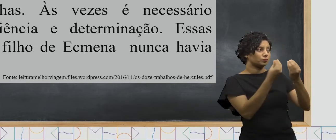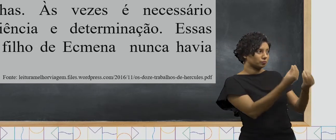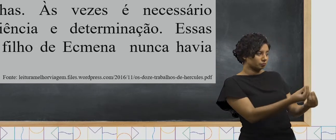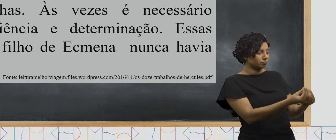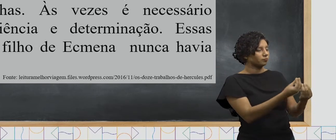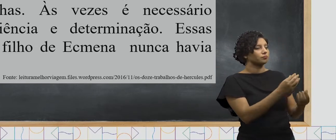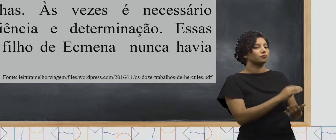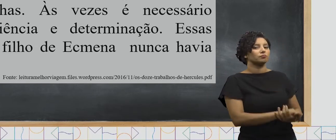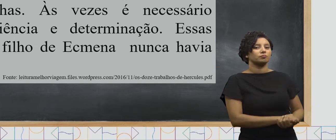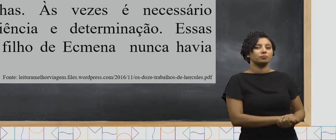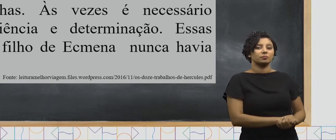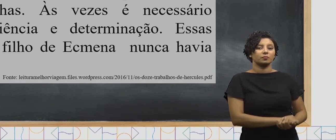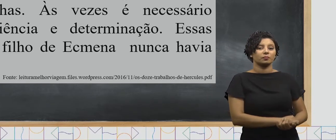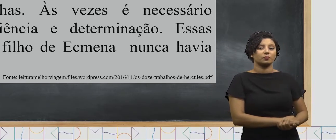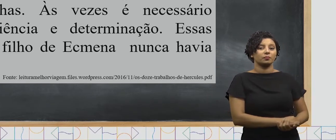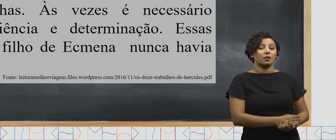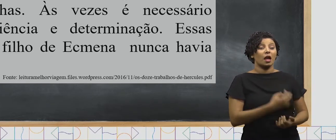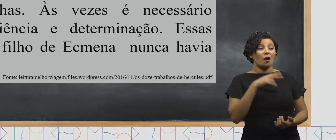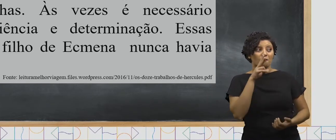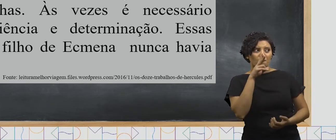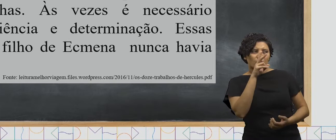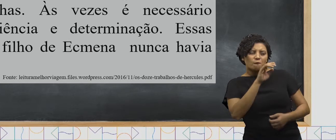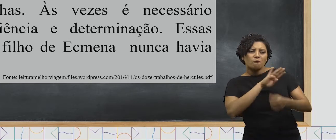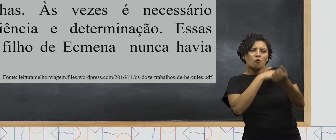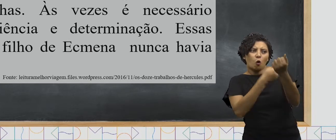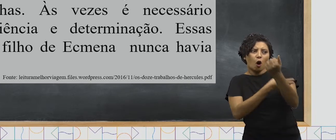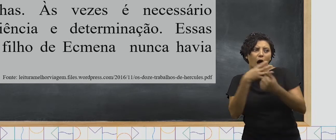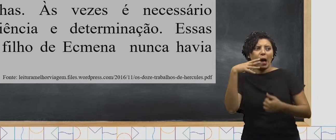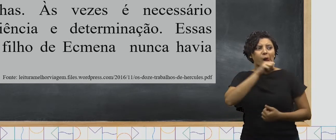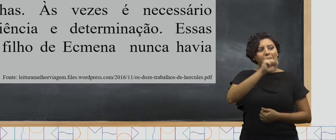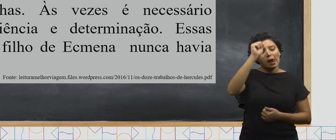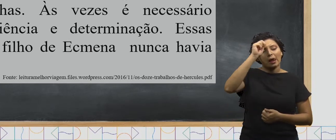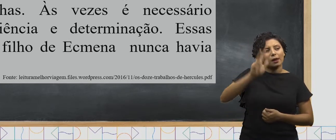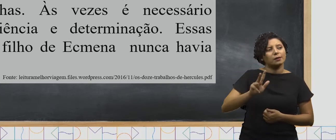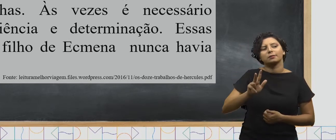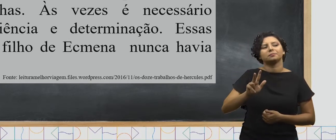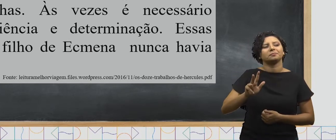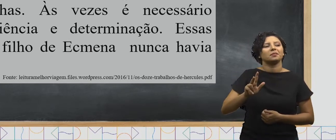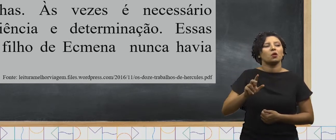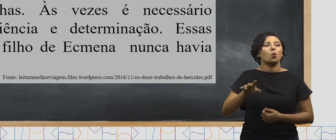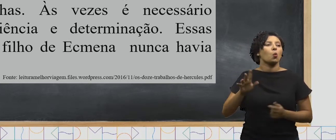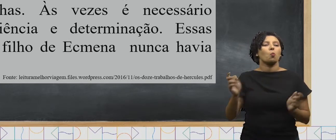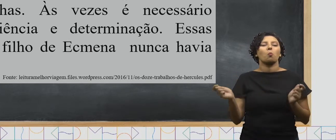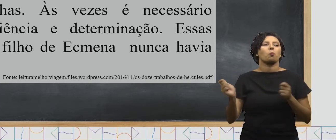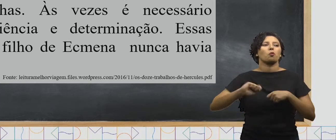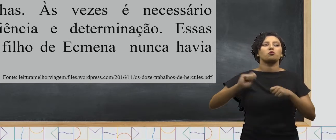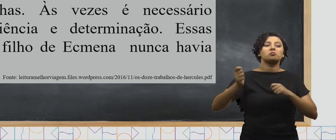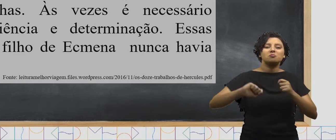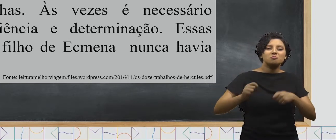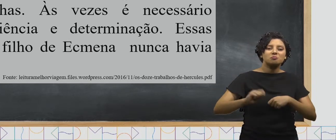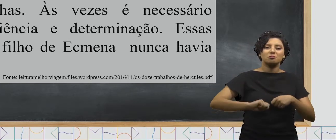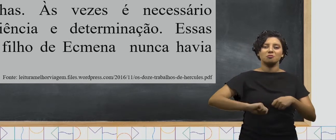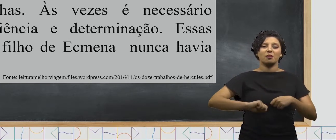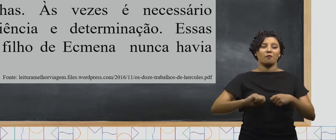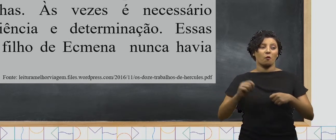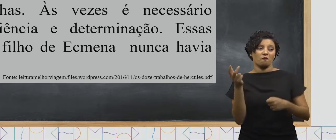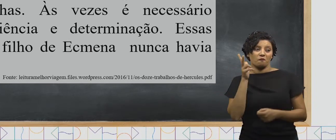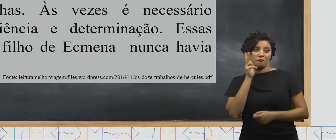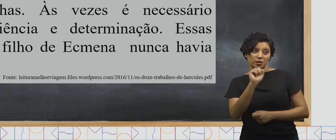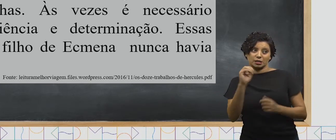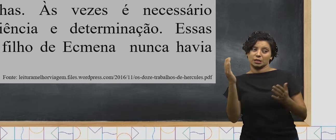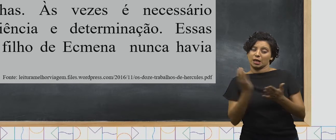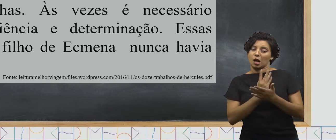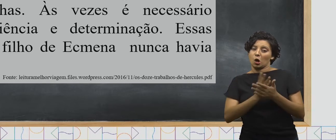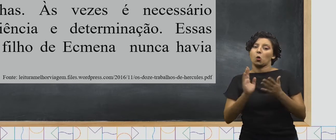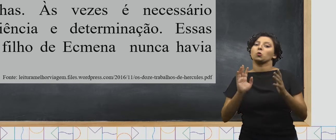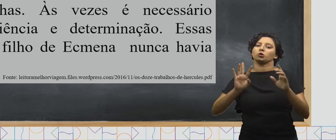para Micenas. Força, rapidez e esperteza nem sempre são suficientes para